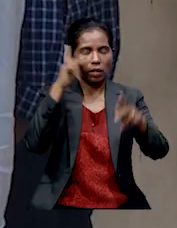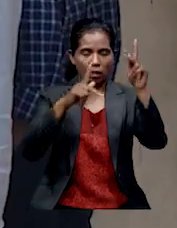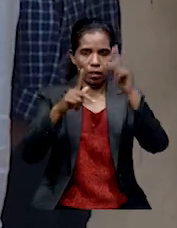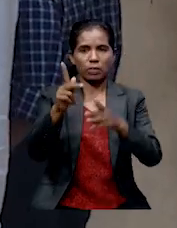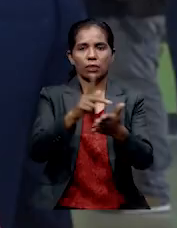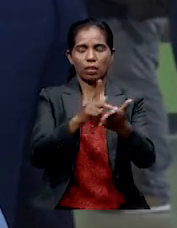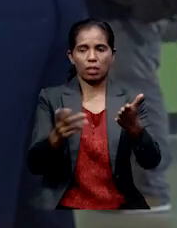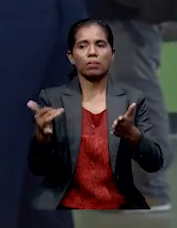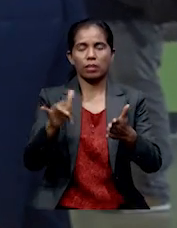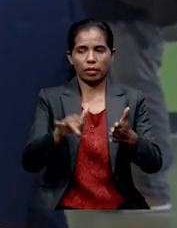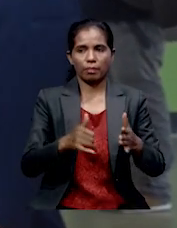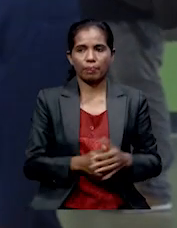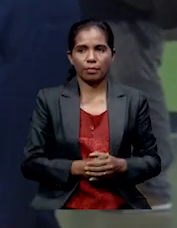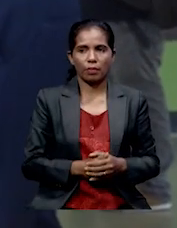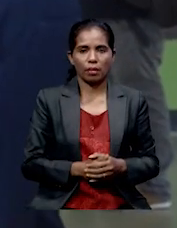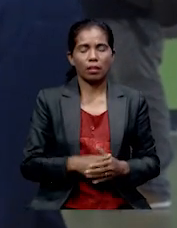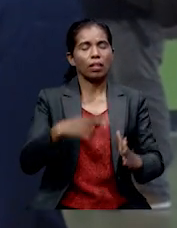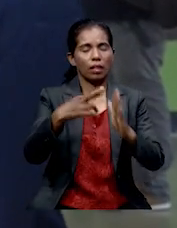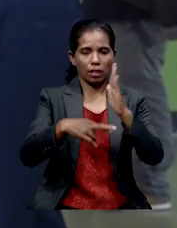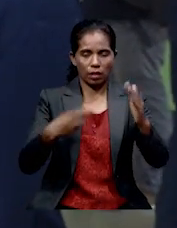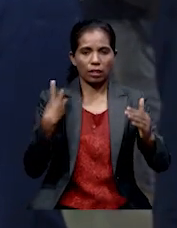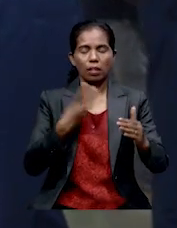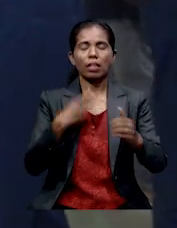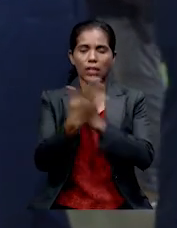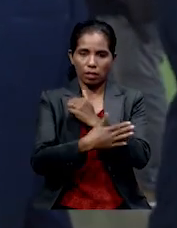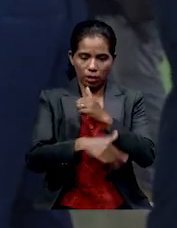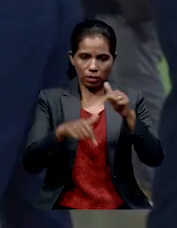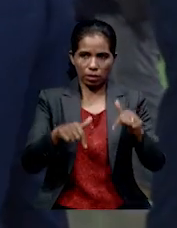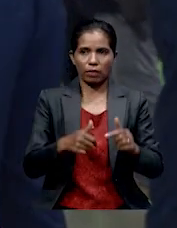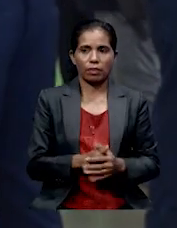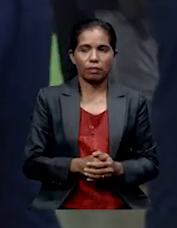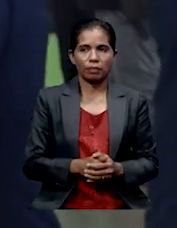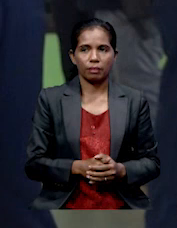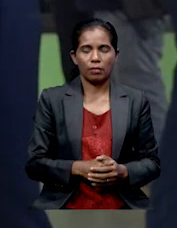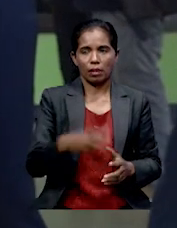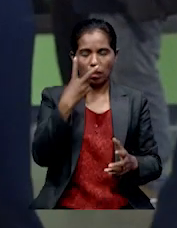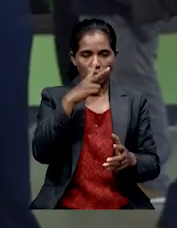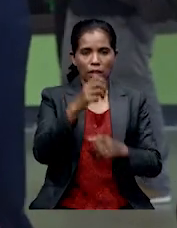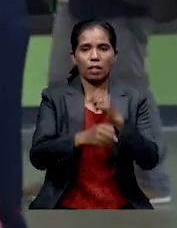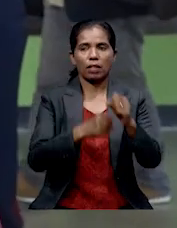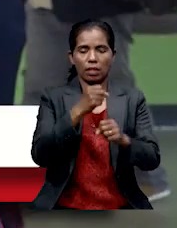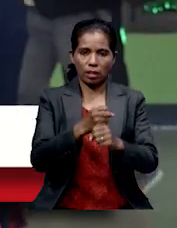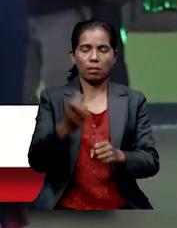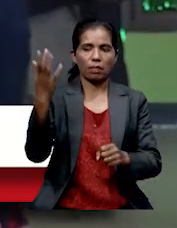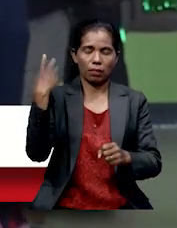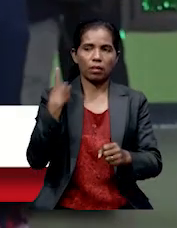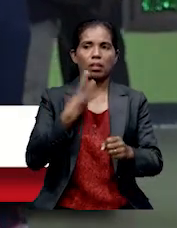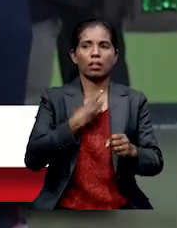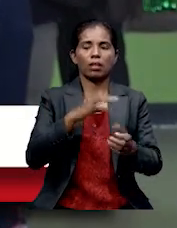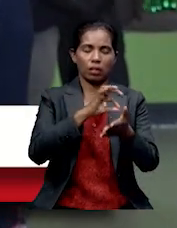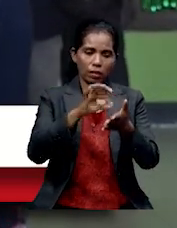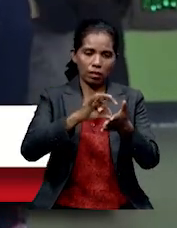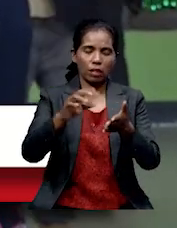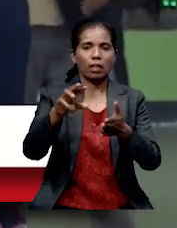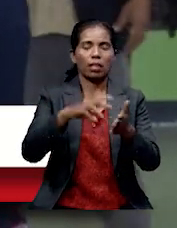sira. Agora, dia ne circula ne tenerain kalai. Au cara kata dia ne franca, e tinang hirak wako tu kita komesa resisto na kazu